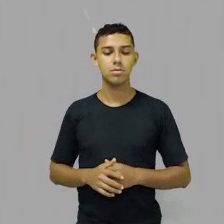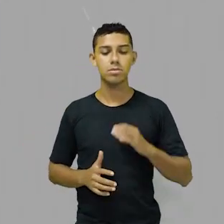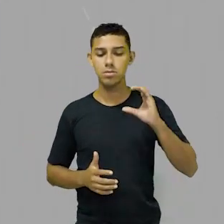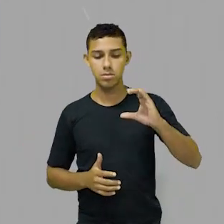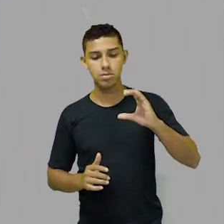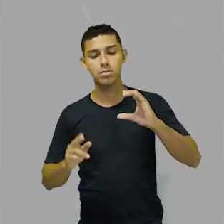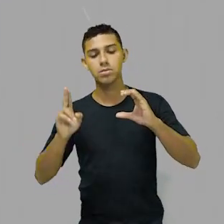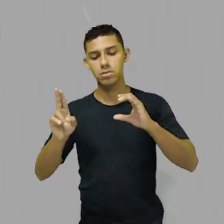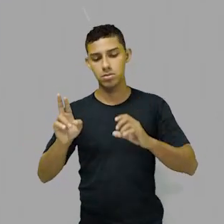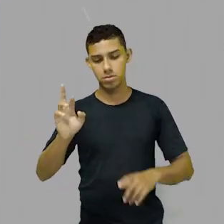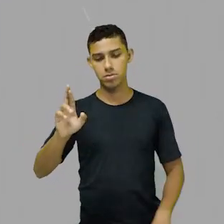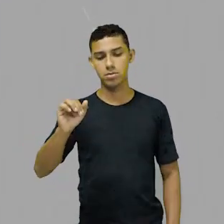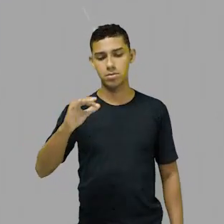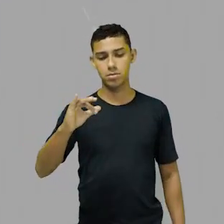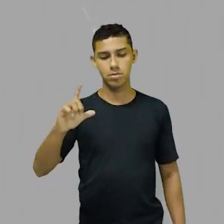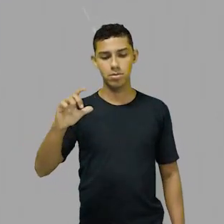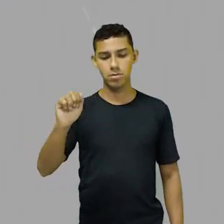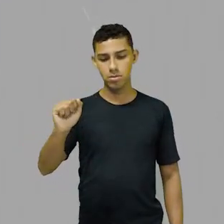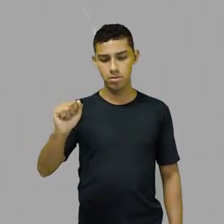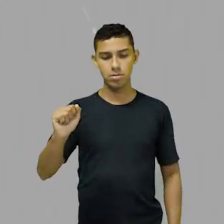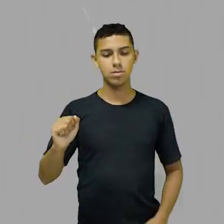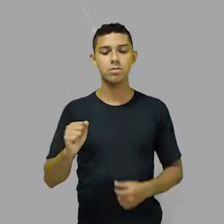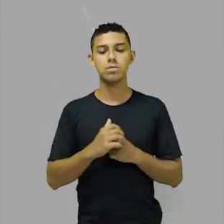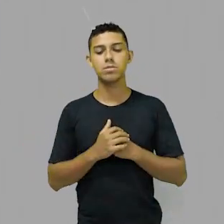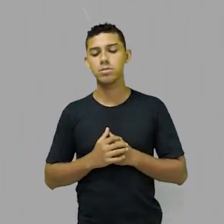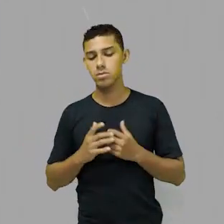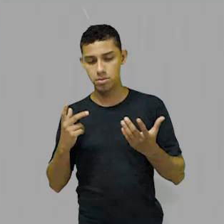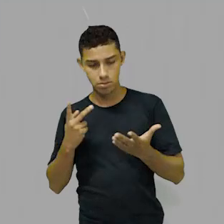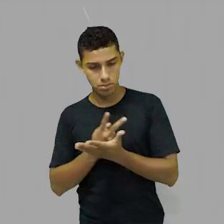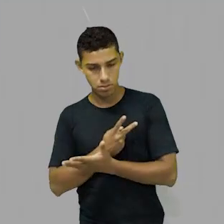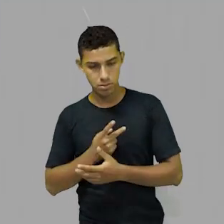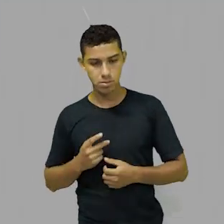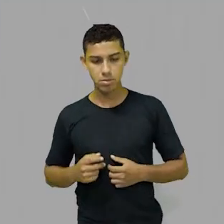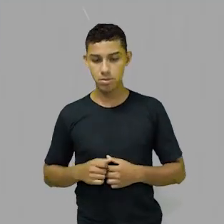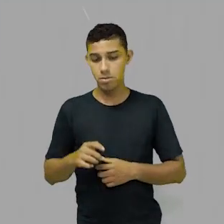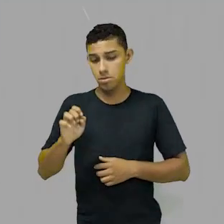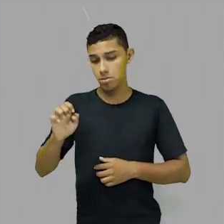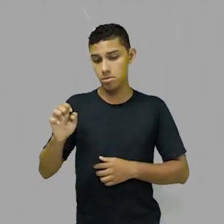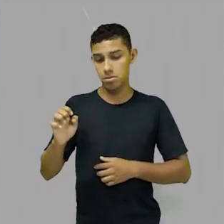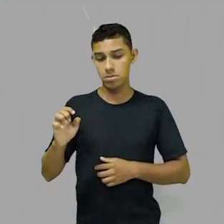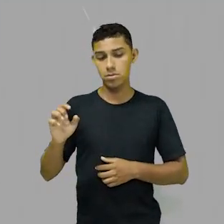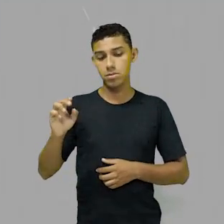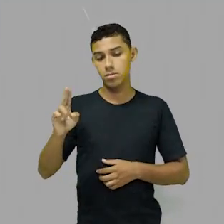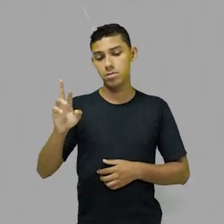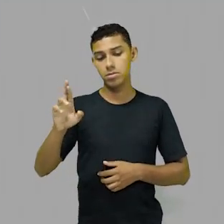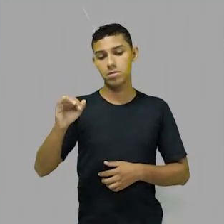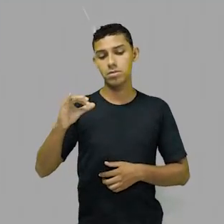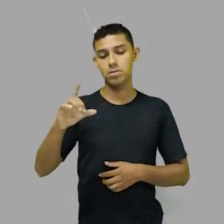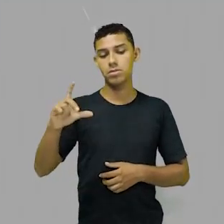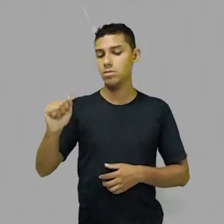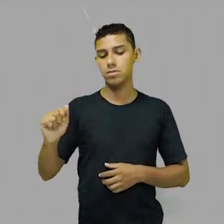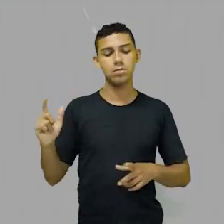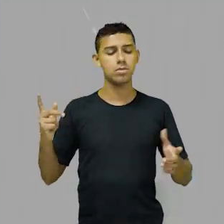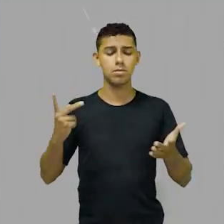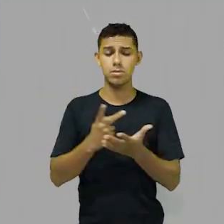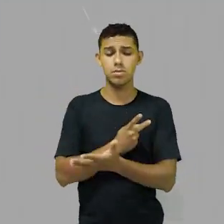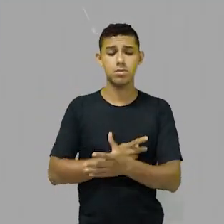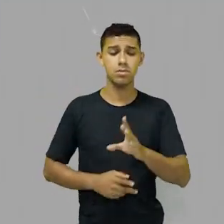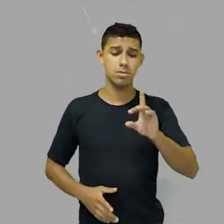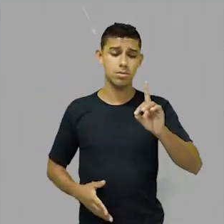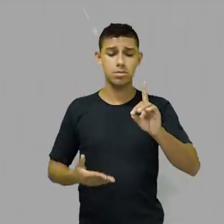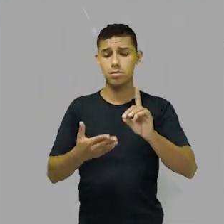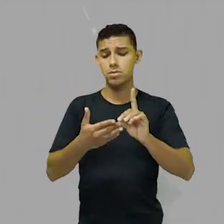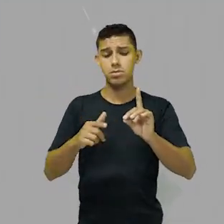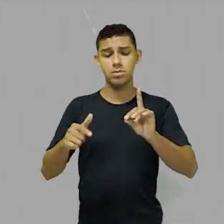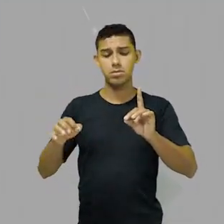letra C, também ele colocou aqui a uracila, né? E a letra E, ele colocou uracila ali também. Então, a alternativa que